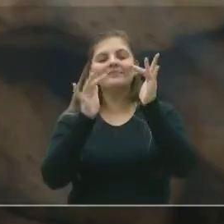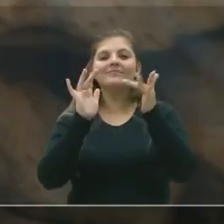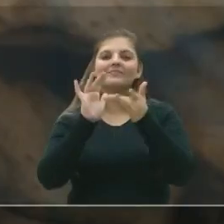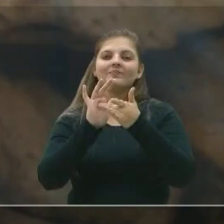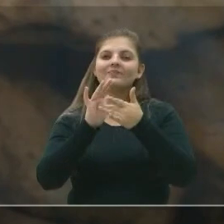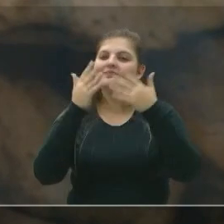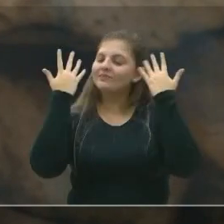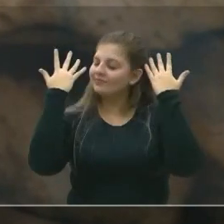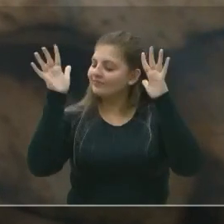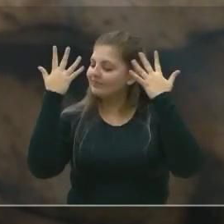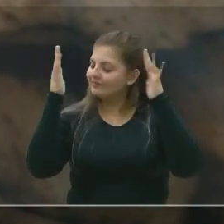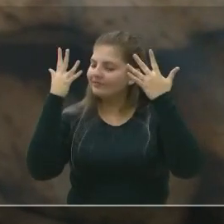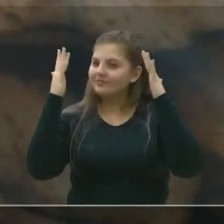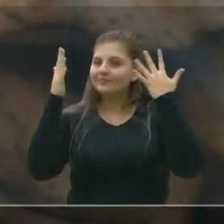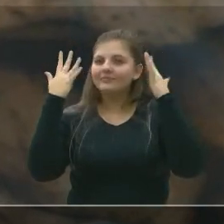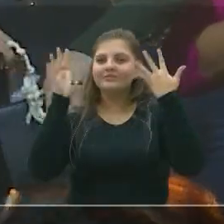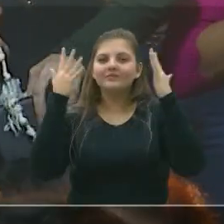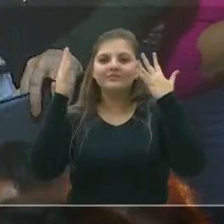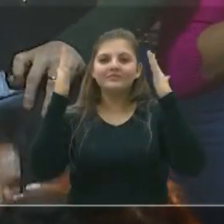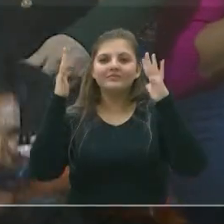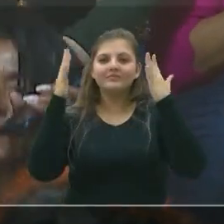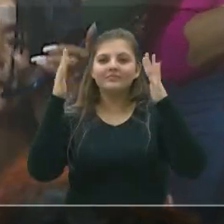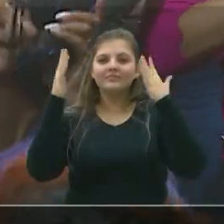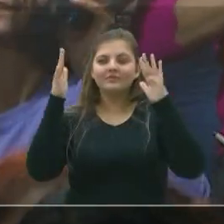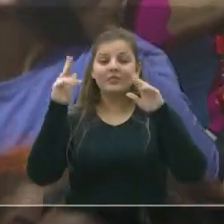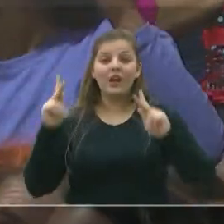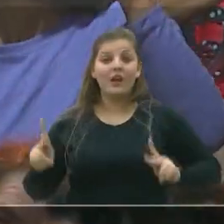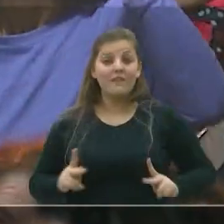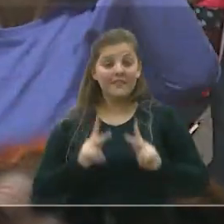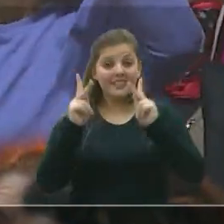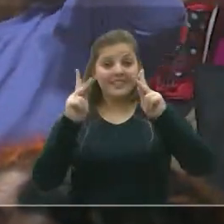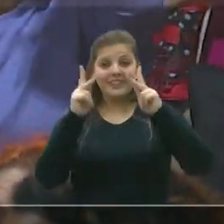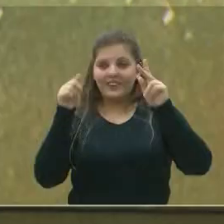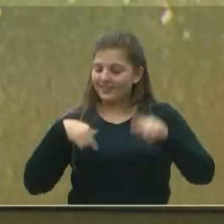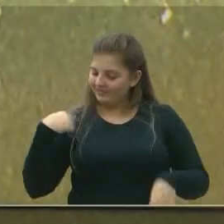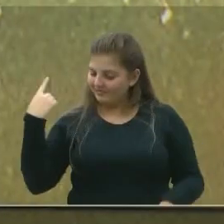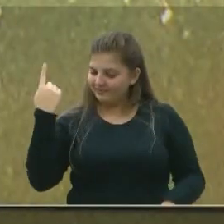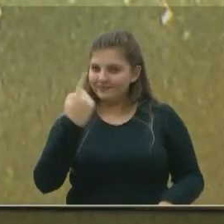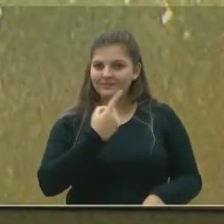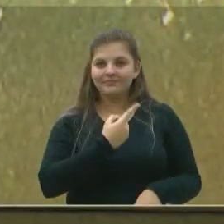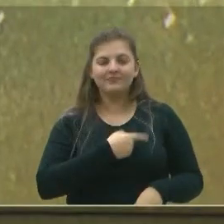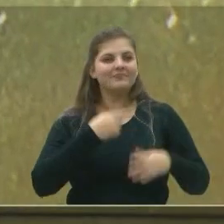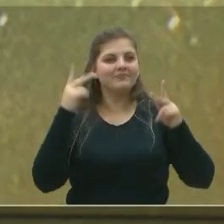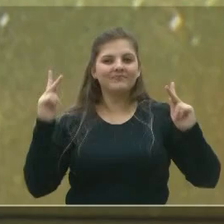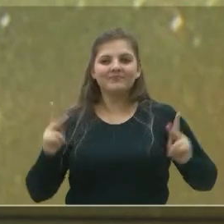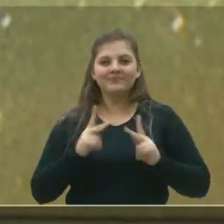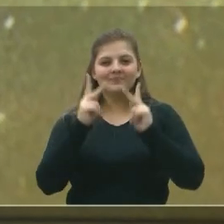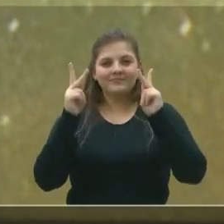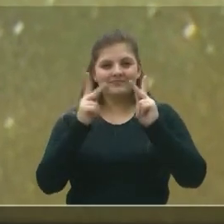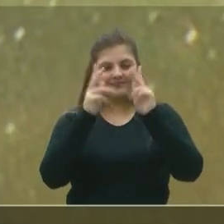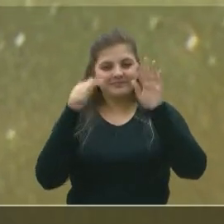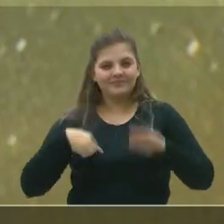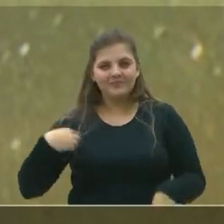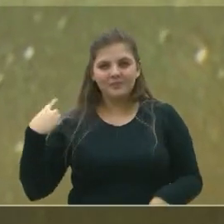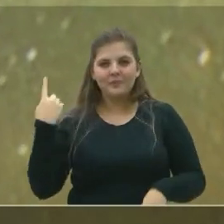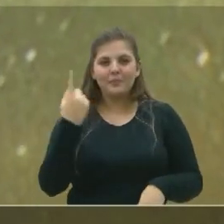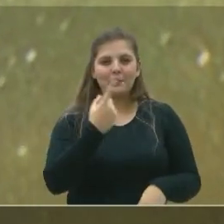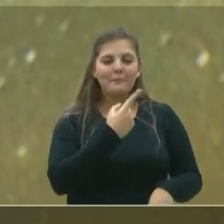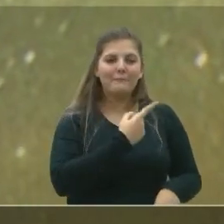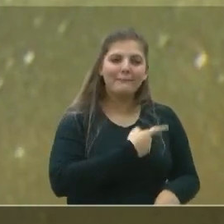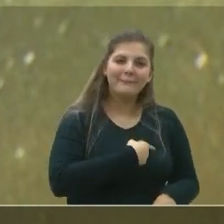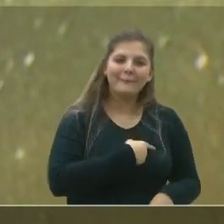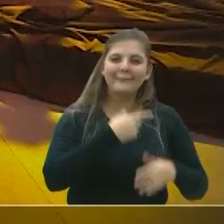Jesus! A vitória é! A vitória